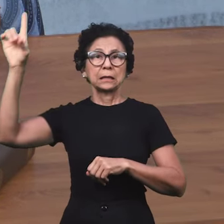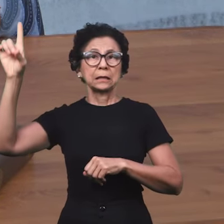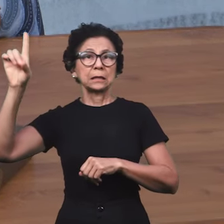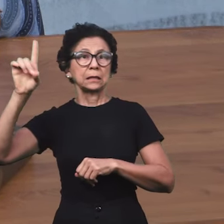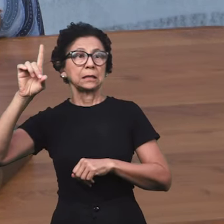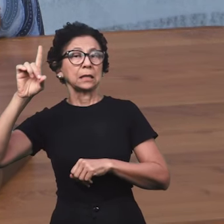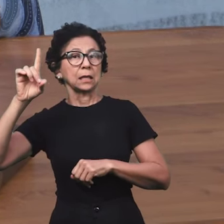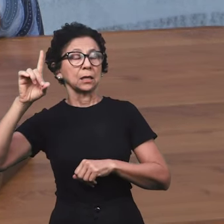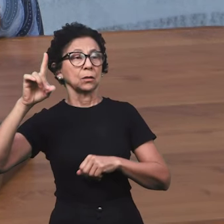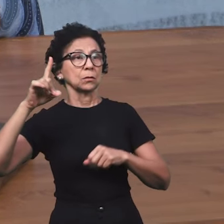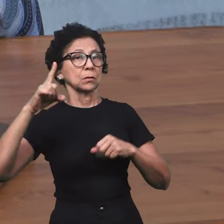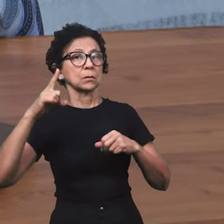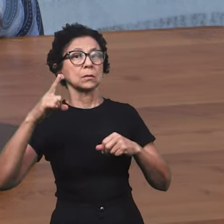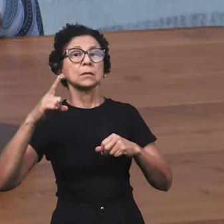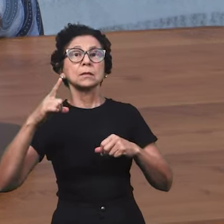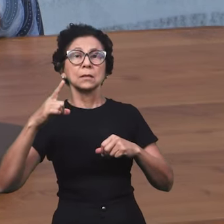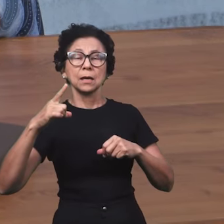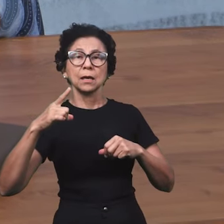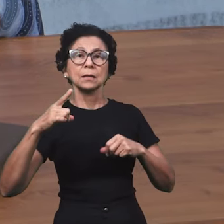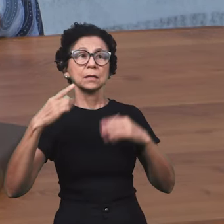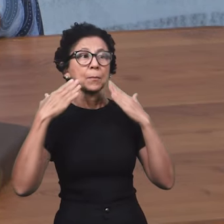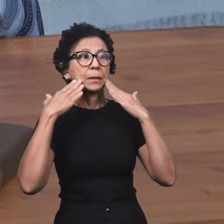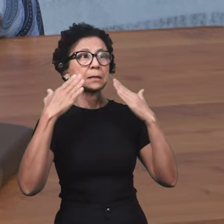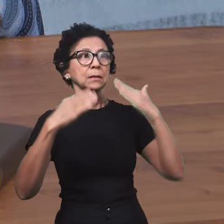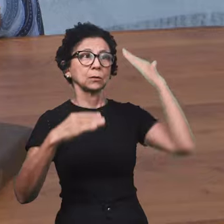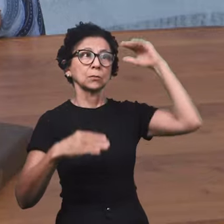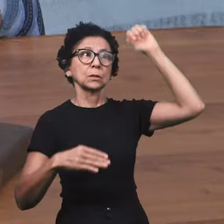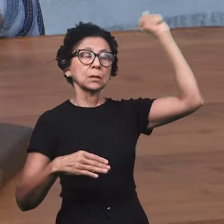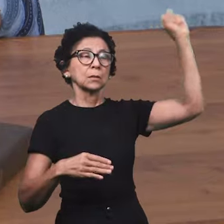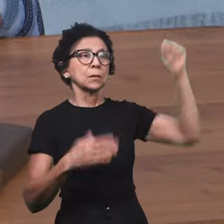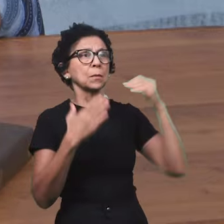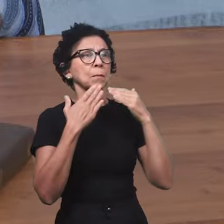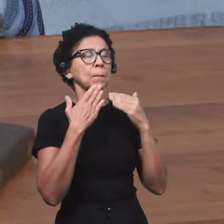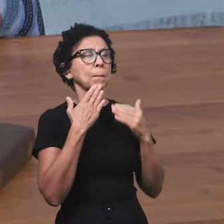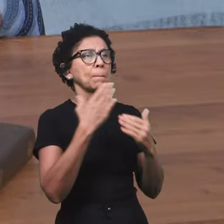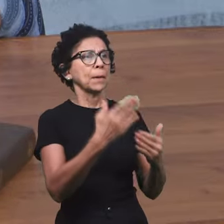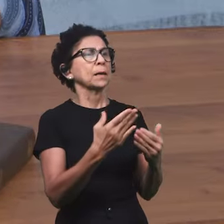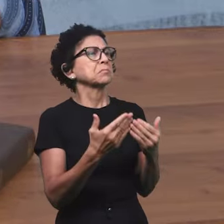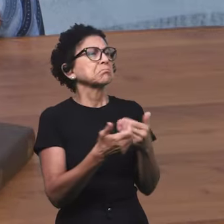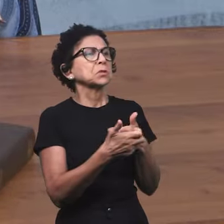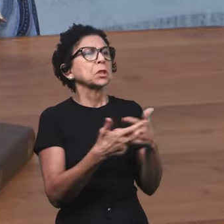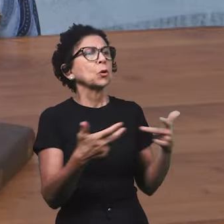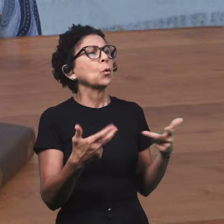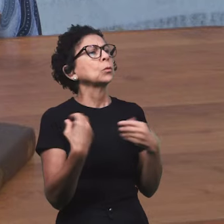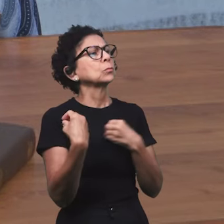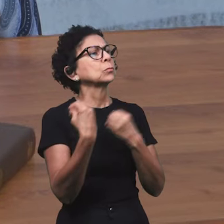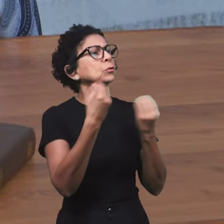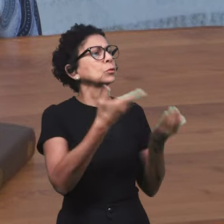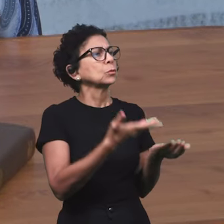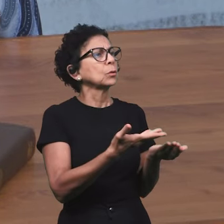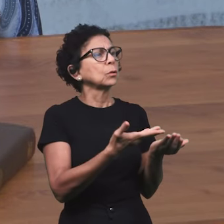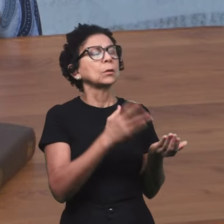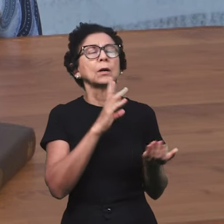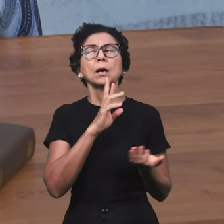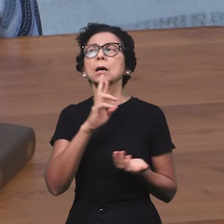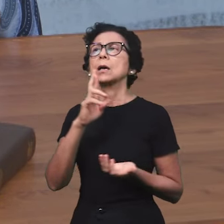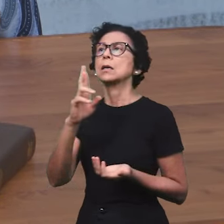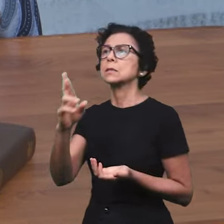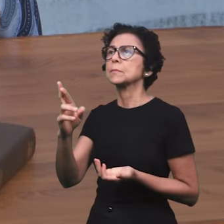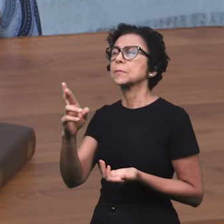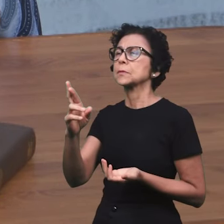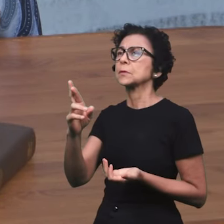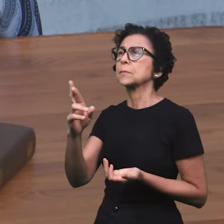disse-lhe: pede o que quiseres que eu te dê. E Salomão disse a Deus: